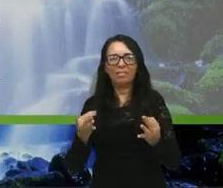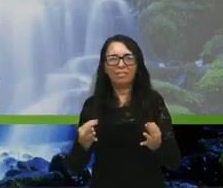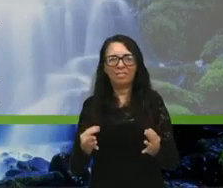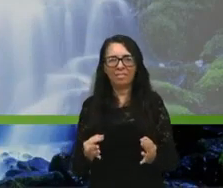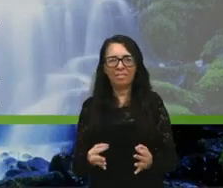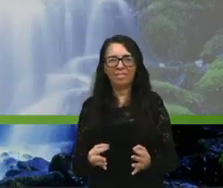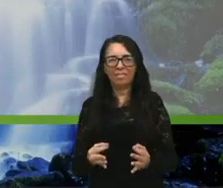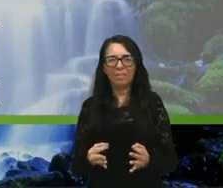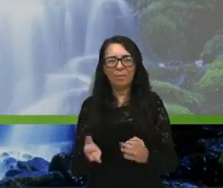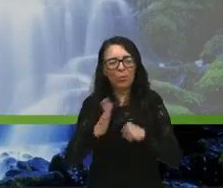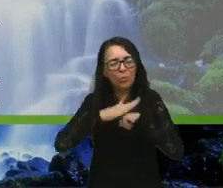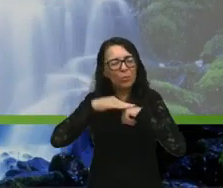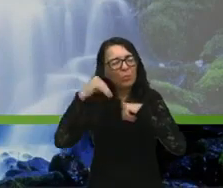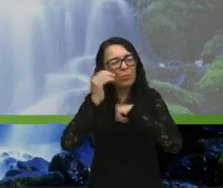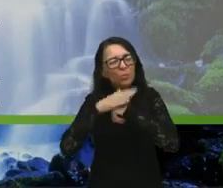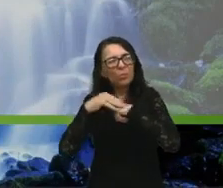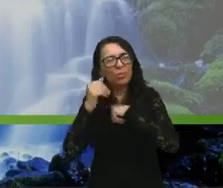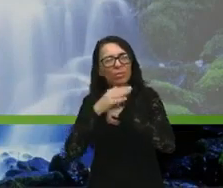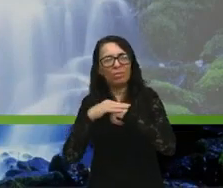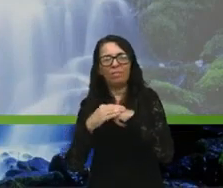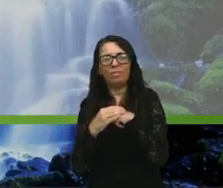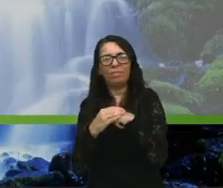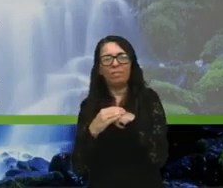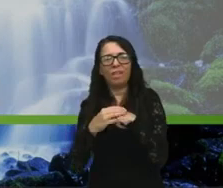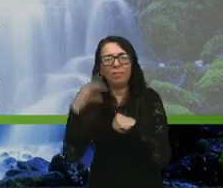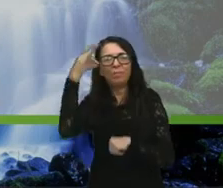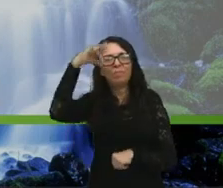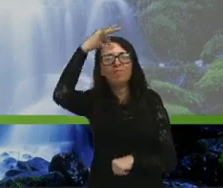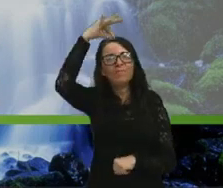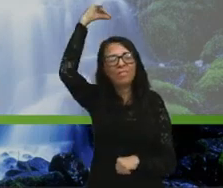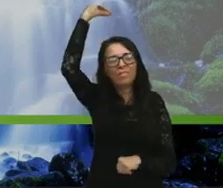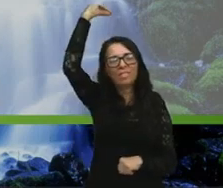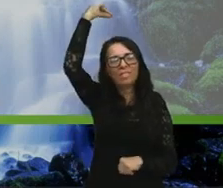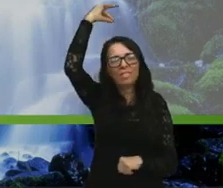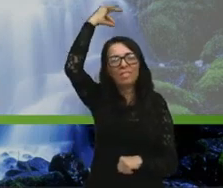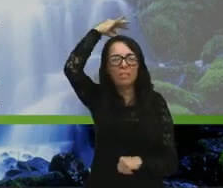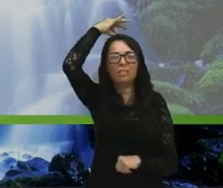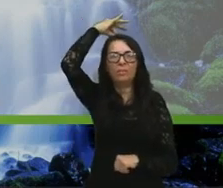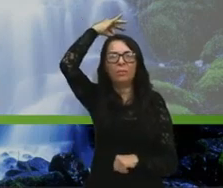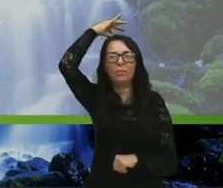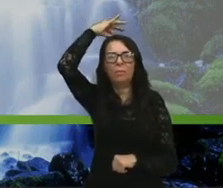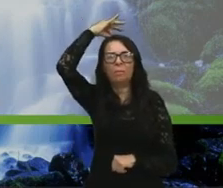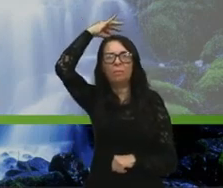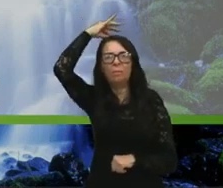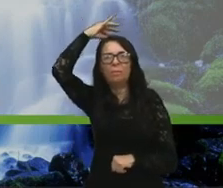e as consolações do Espírito Santo, e o seu grande poder